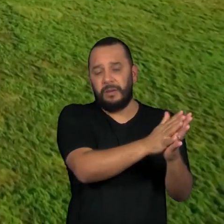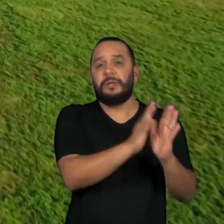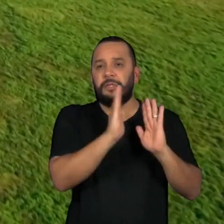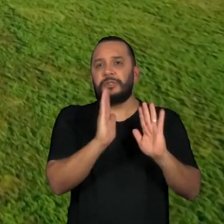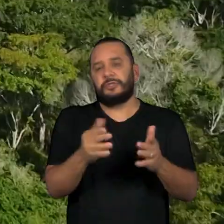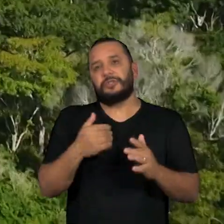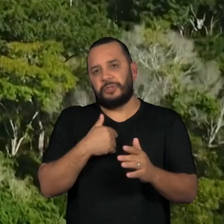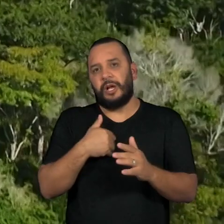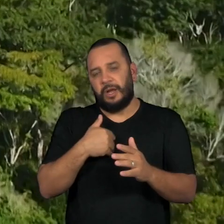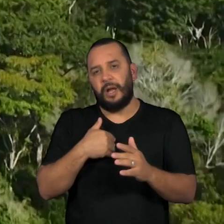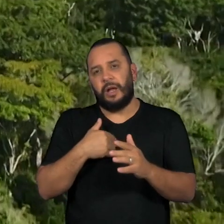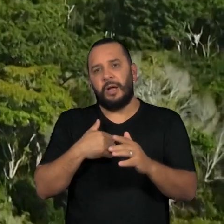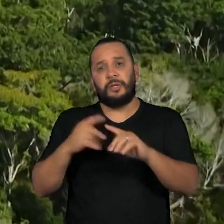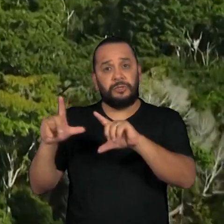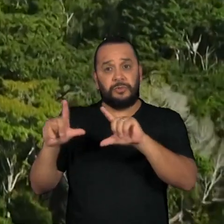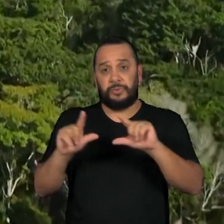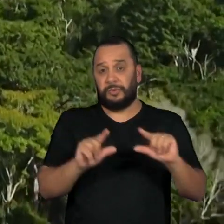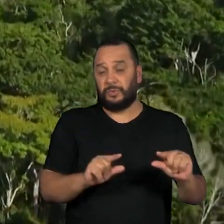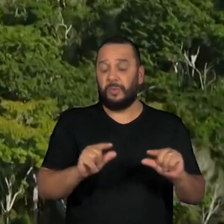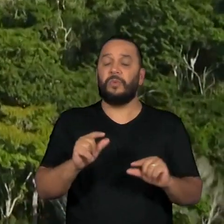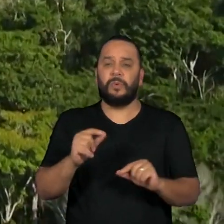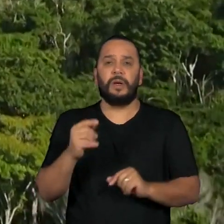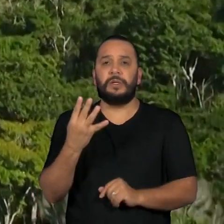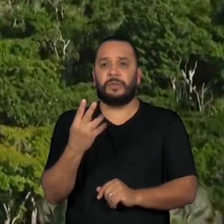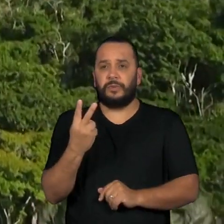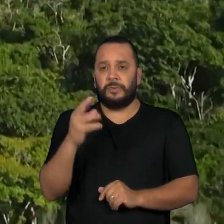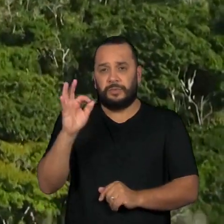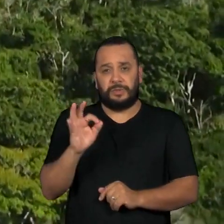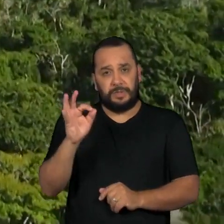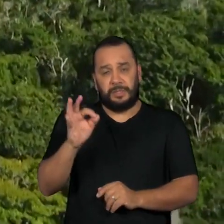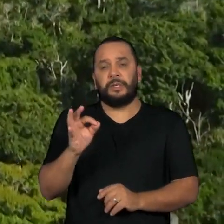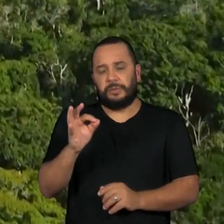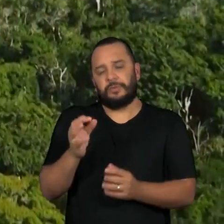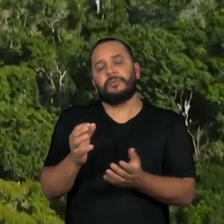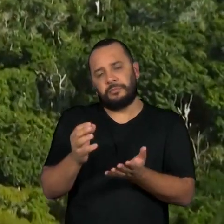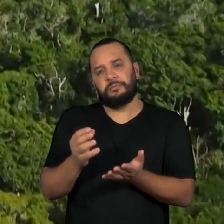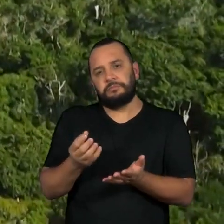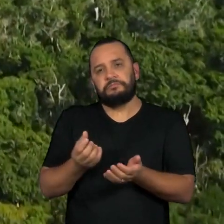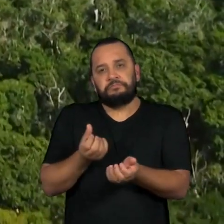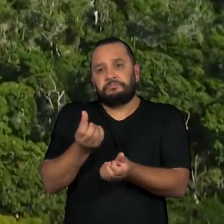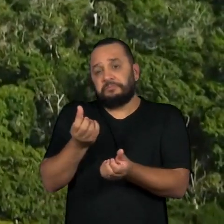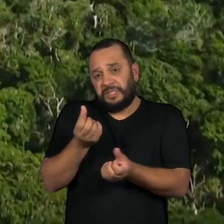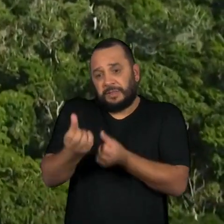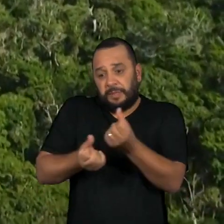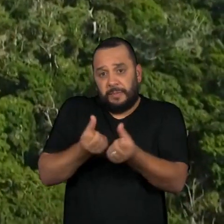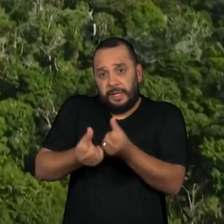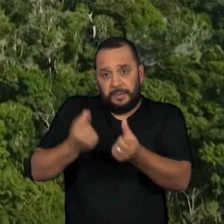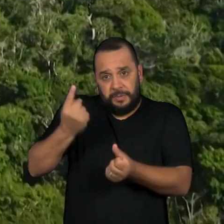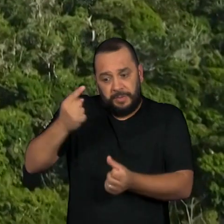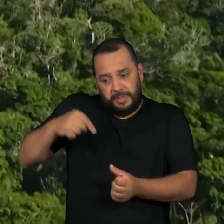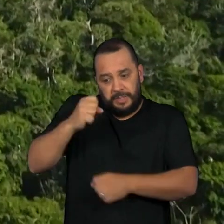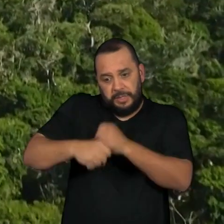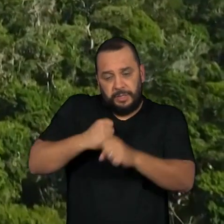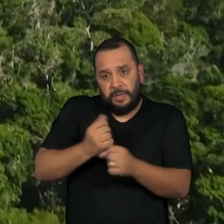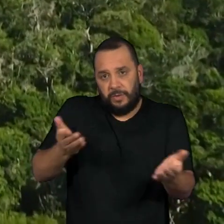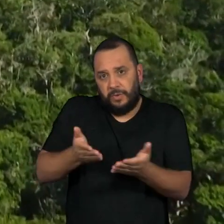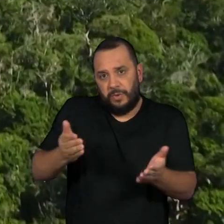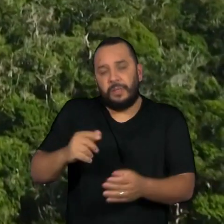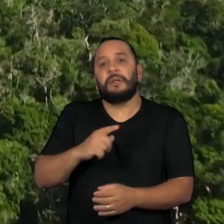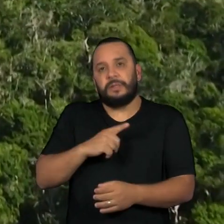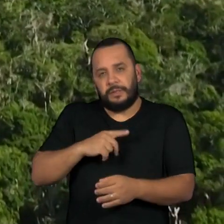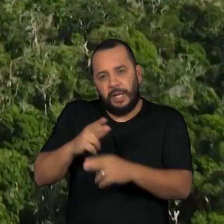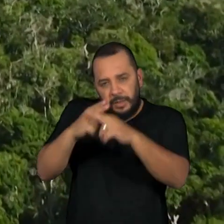no primeiro semestre deste ano. A informação consta do relatório produzido pelo Sistema de Alertas de Desmatamento do